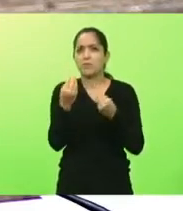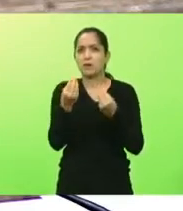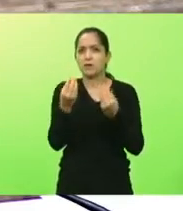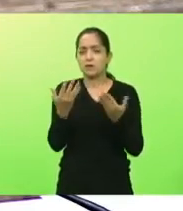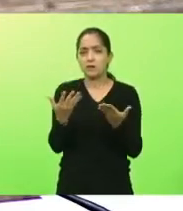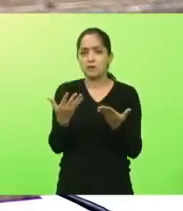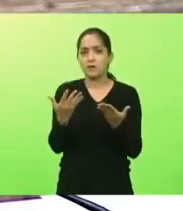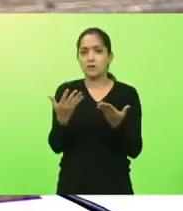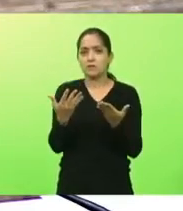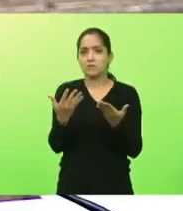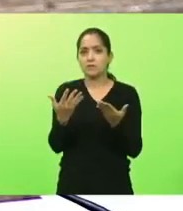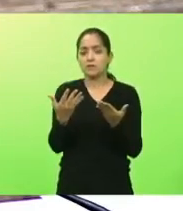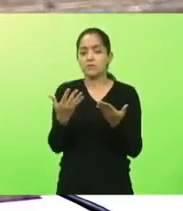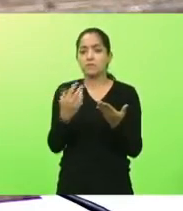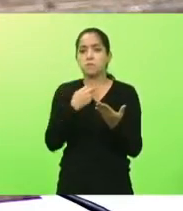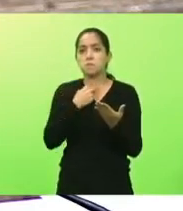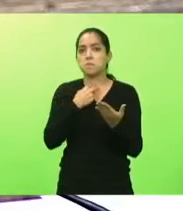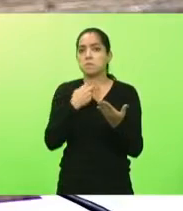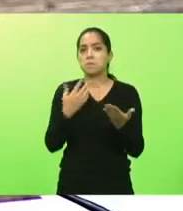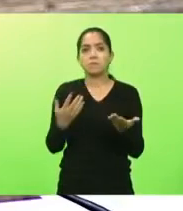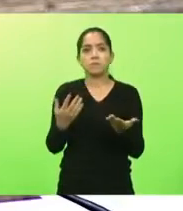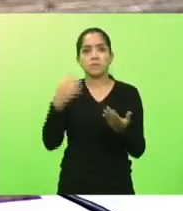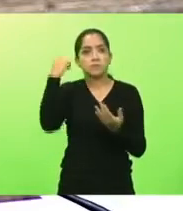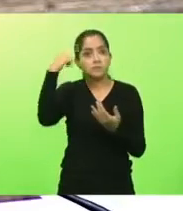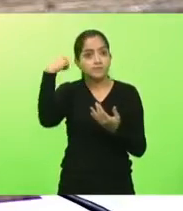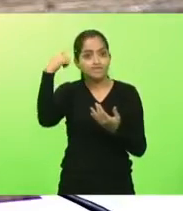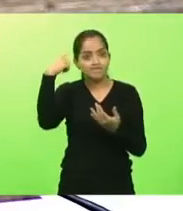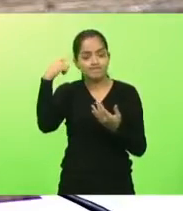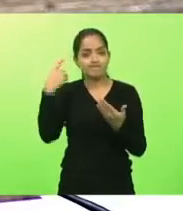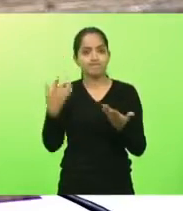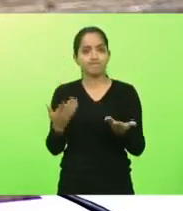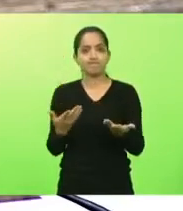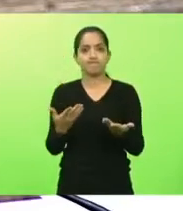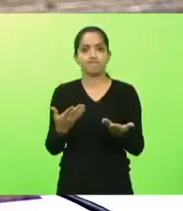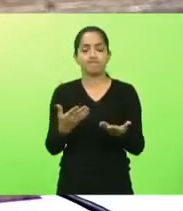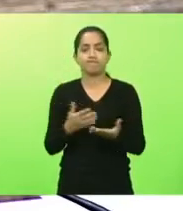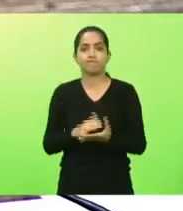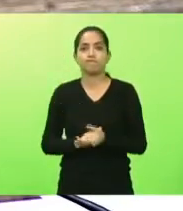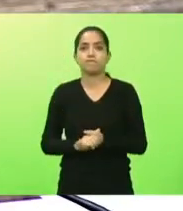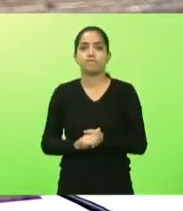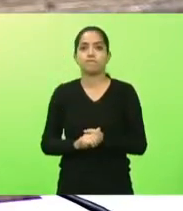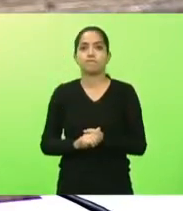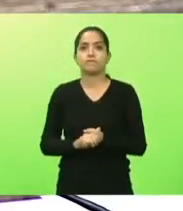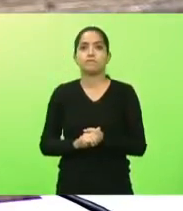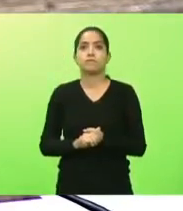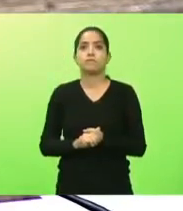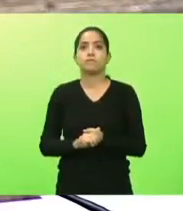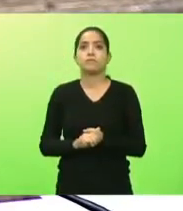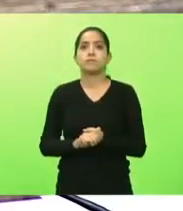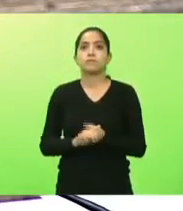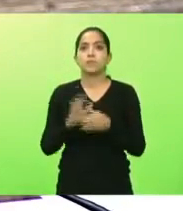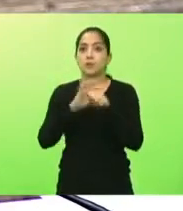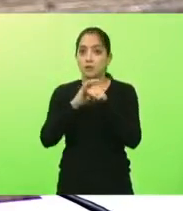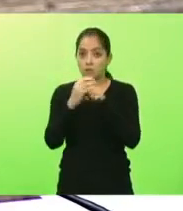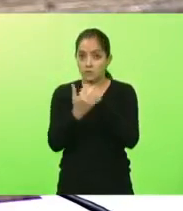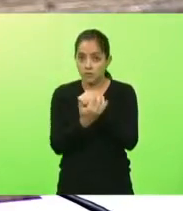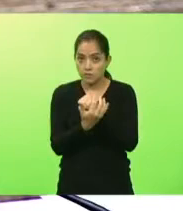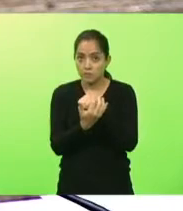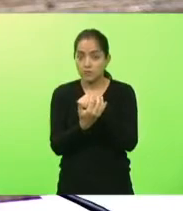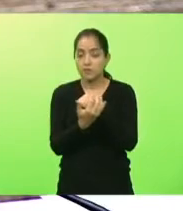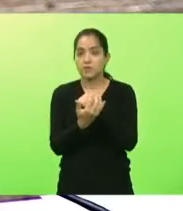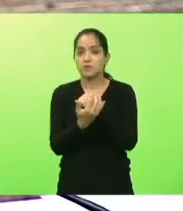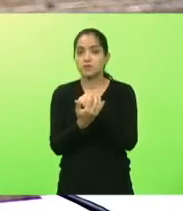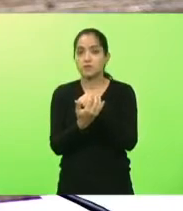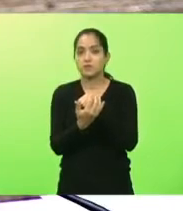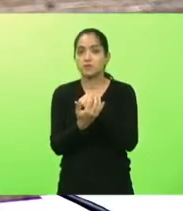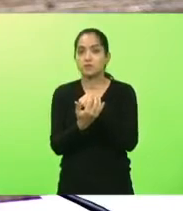um absurdo. É coisa de gente maluca. Bom, Covid, né?